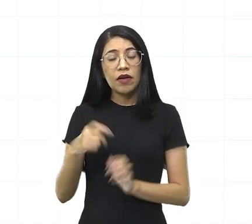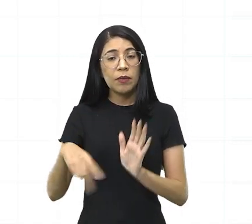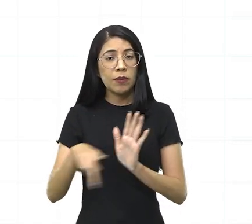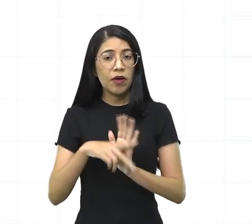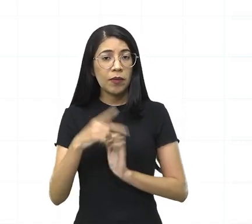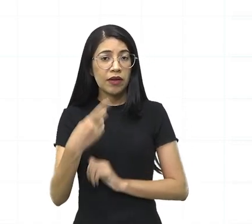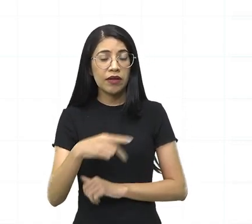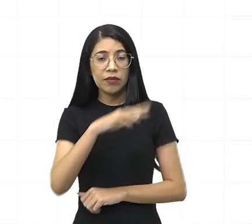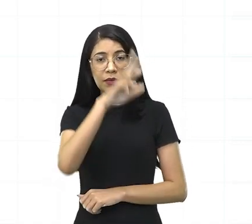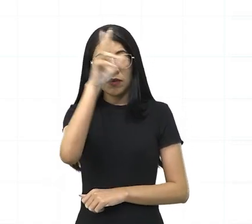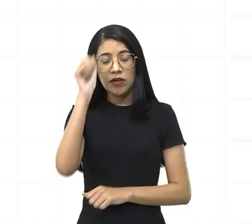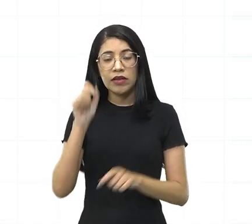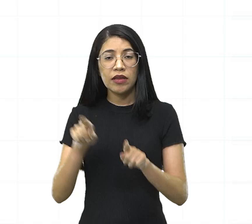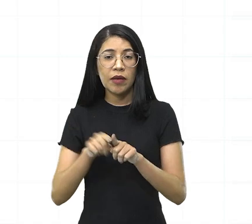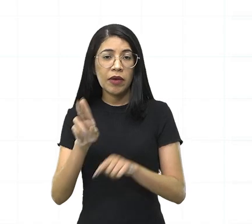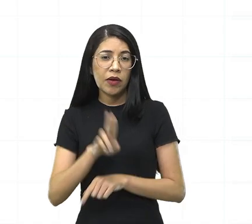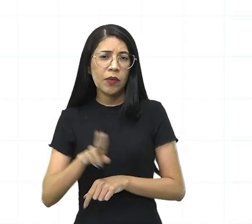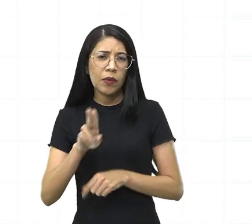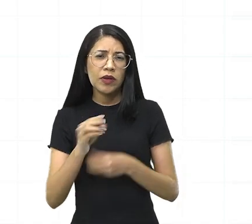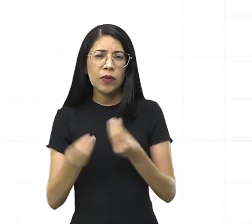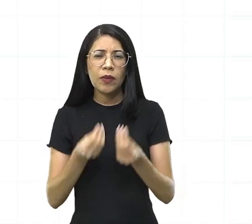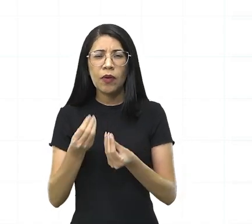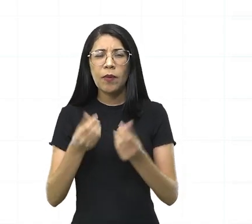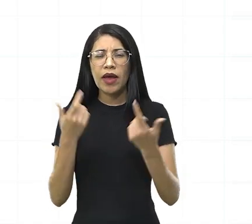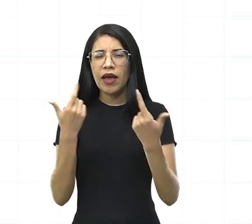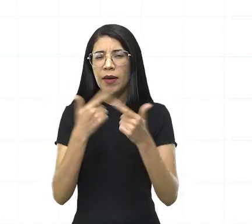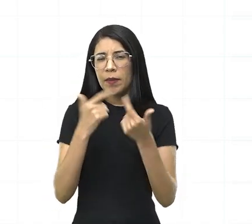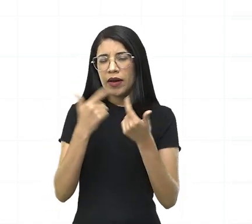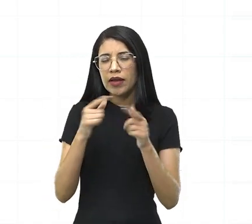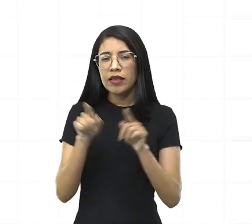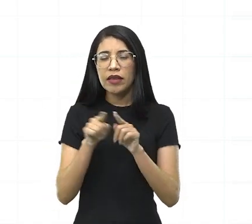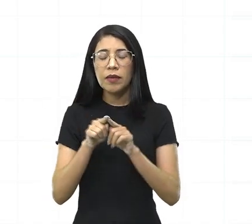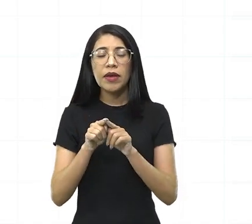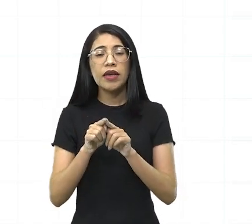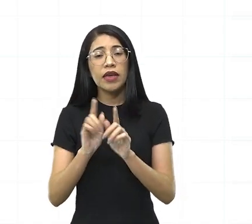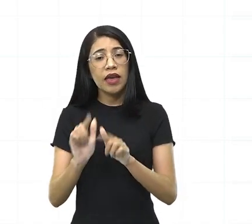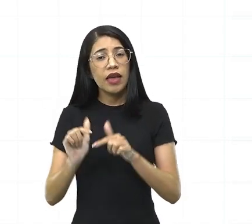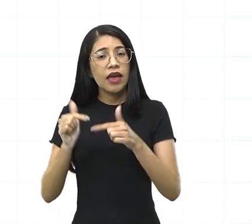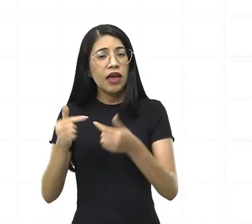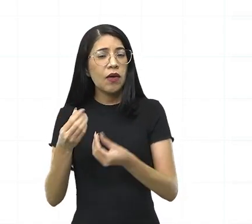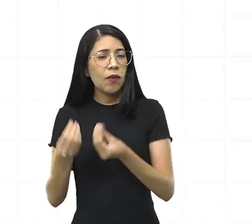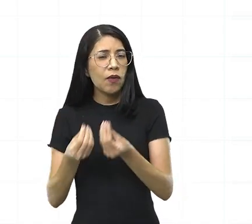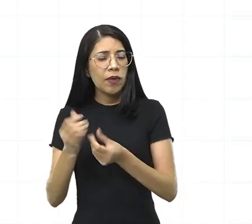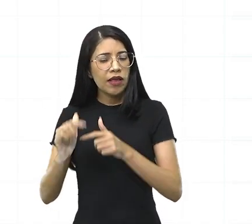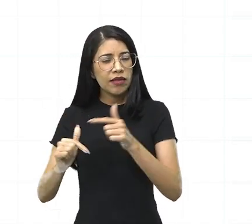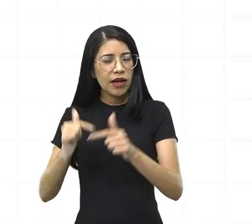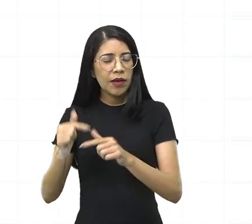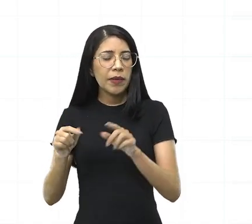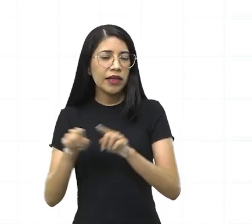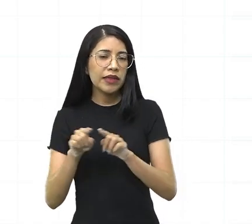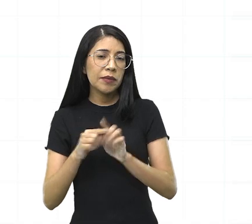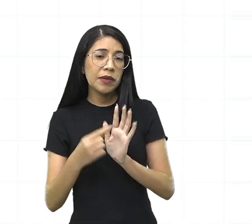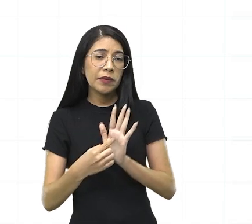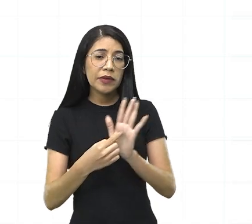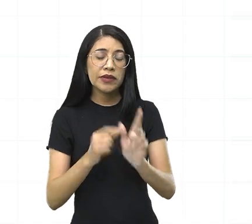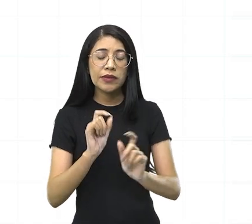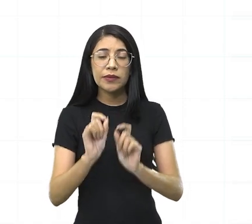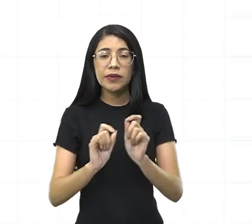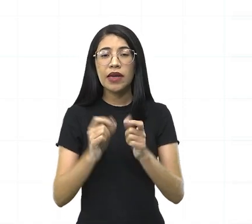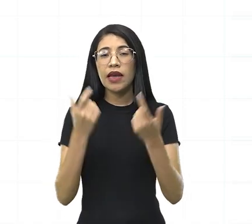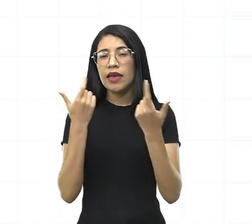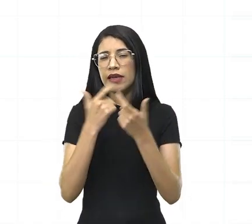pouco, ela utiliza um pouco da comicidade, né, porque faz parte da função dela ali também, né, trazer um pouquinho